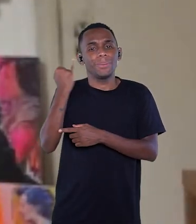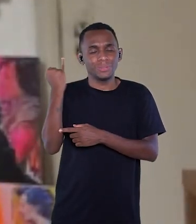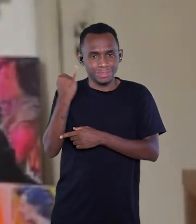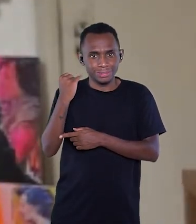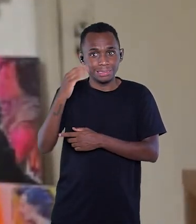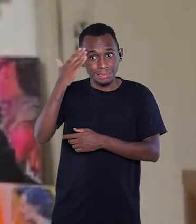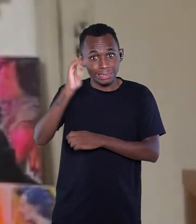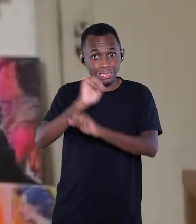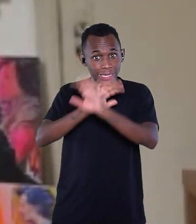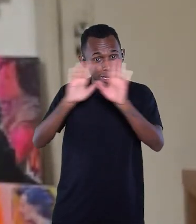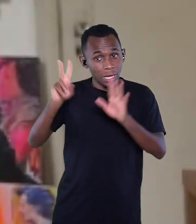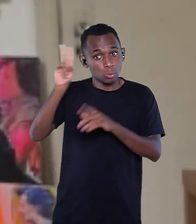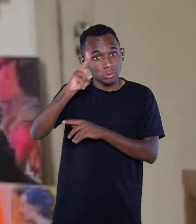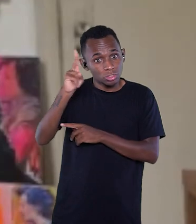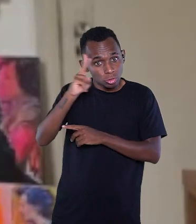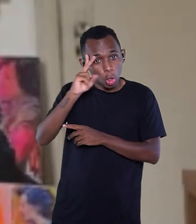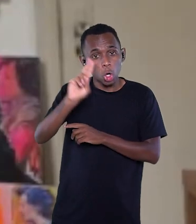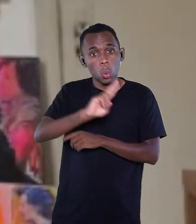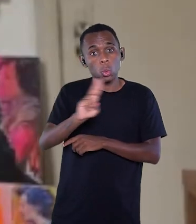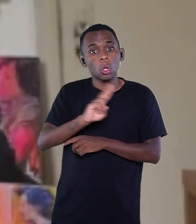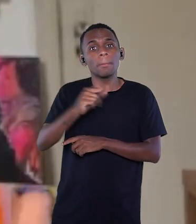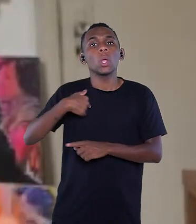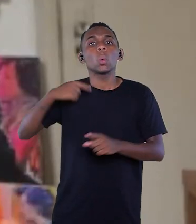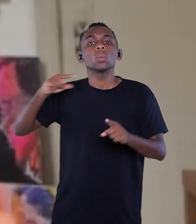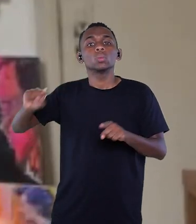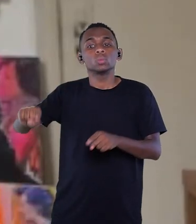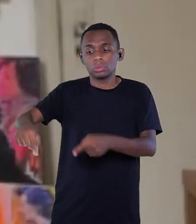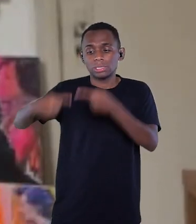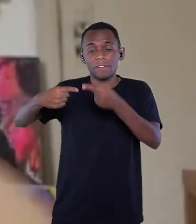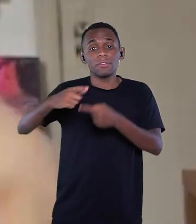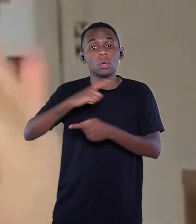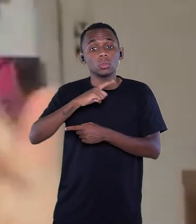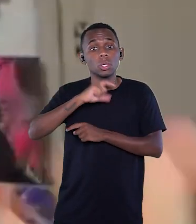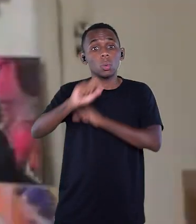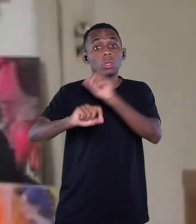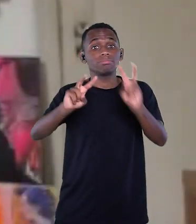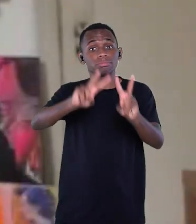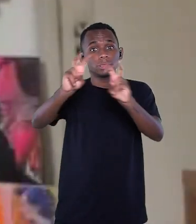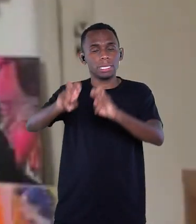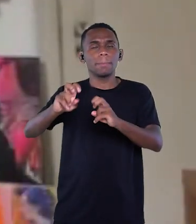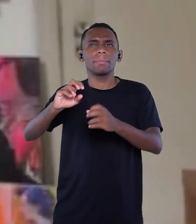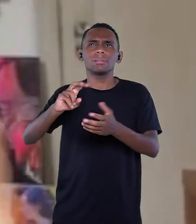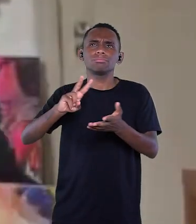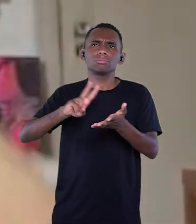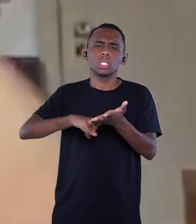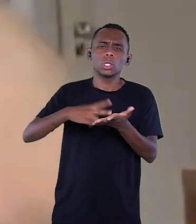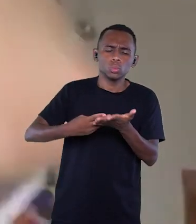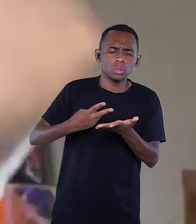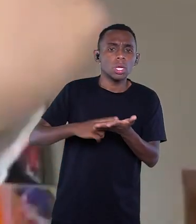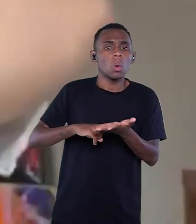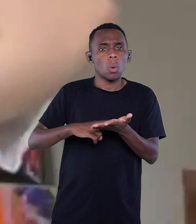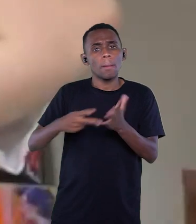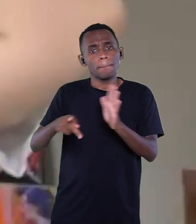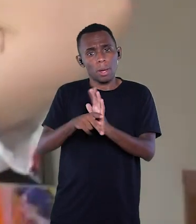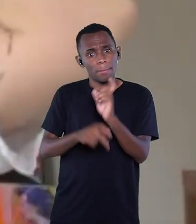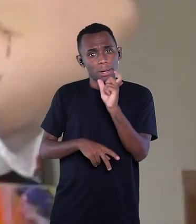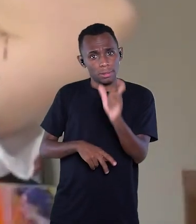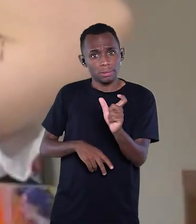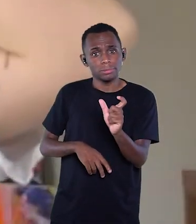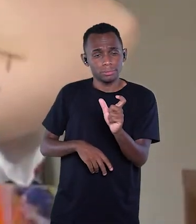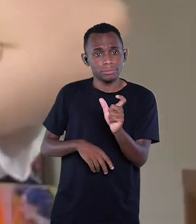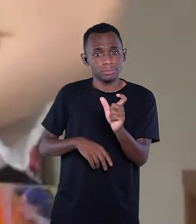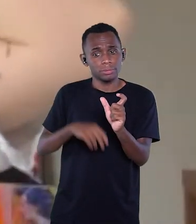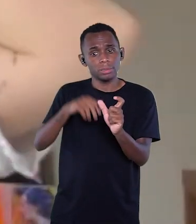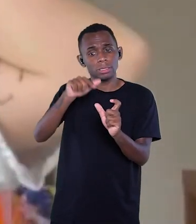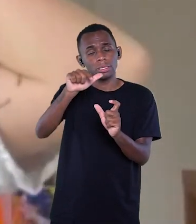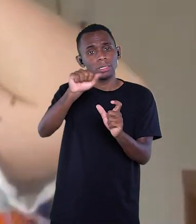importante, né, na história, eu me deparo com uma questão de tradução de Safo, que Safo de